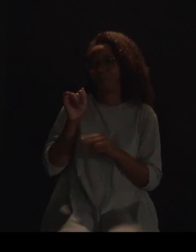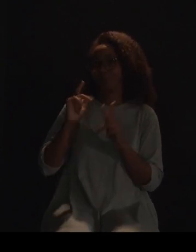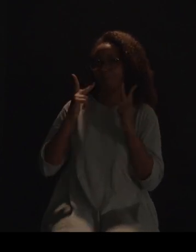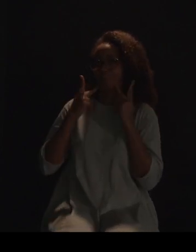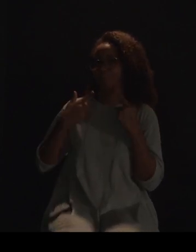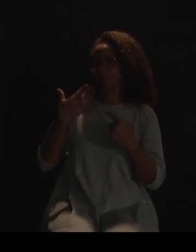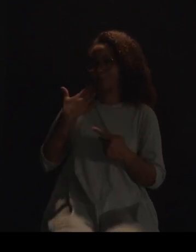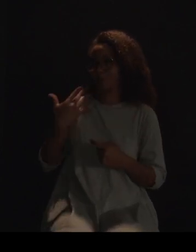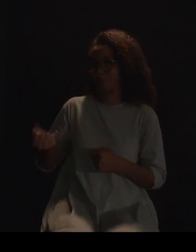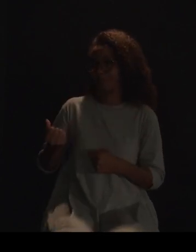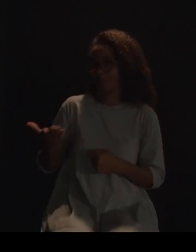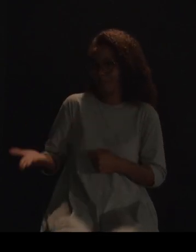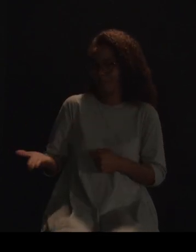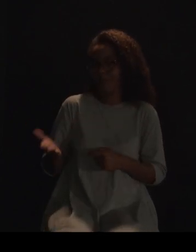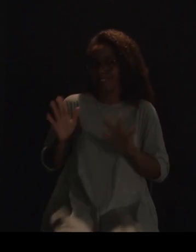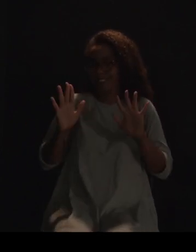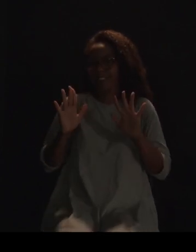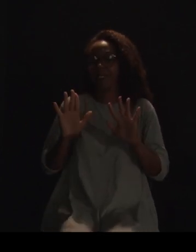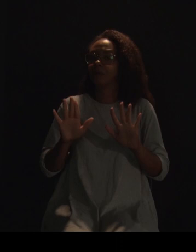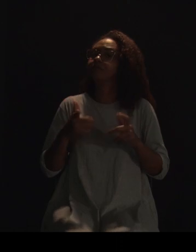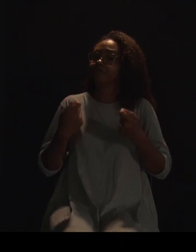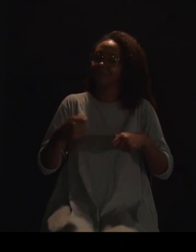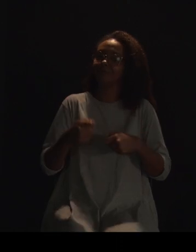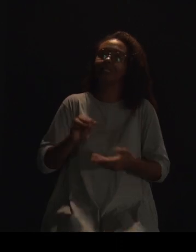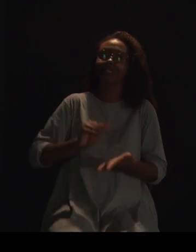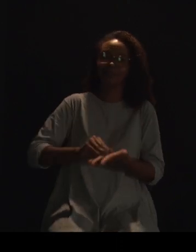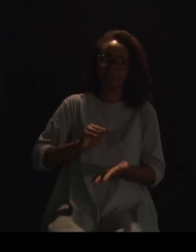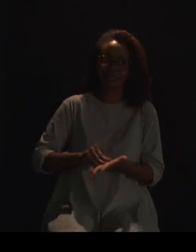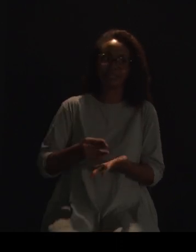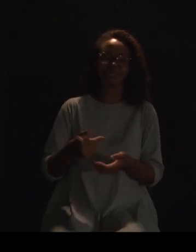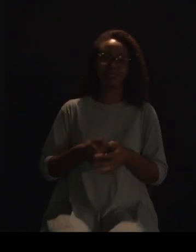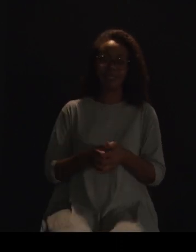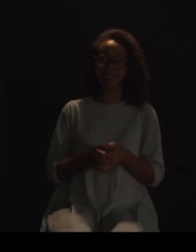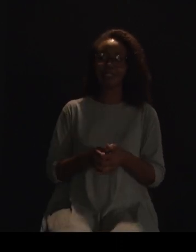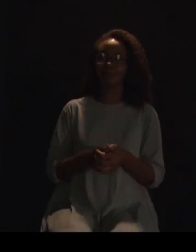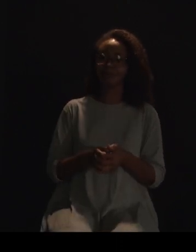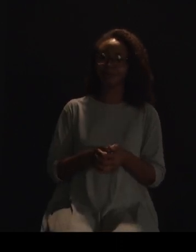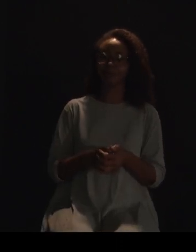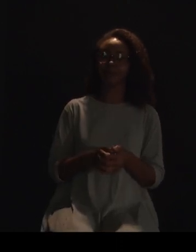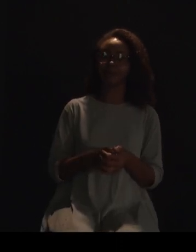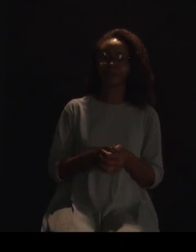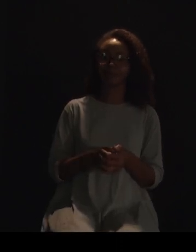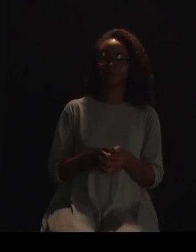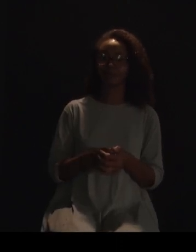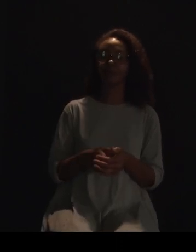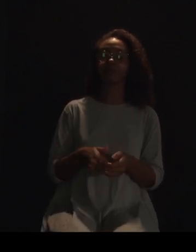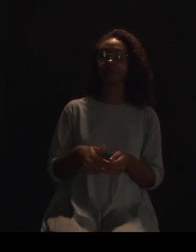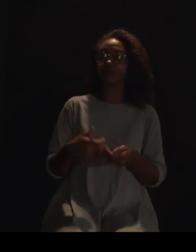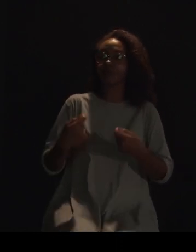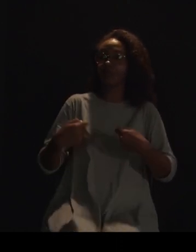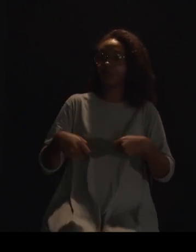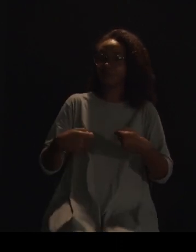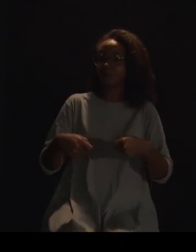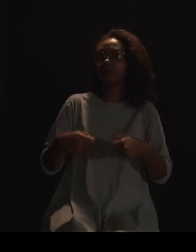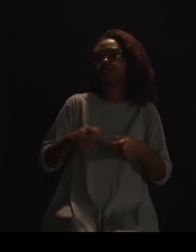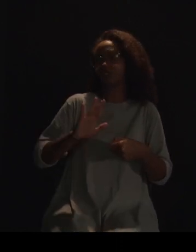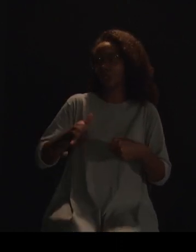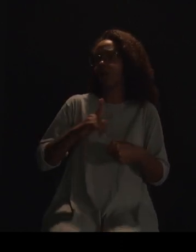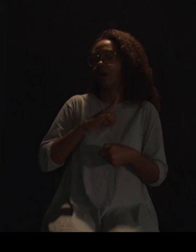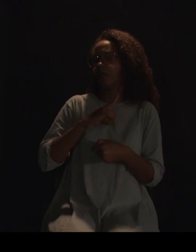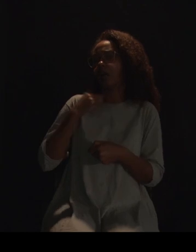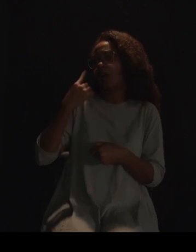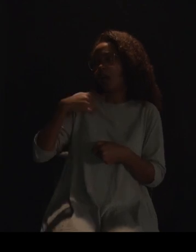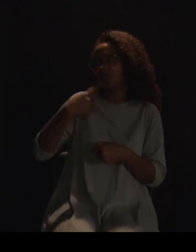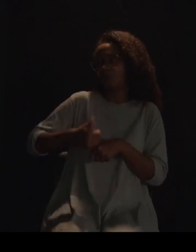mas isso é algo precisa ser feito aliás nós temos já muitos advogados indígenas mas todos eles naturalmente